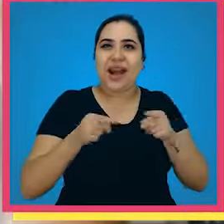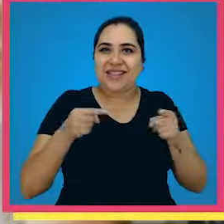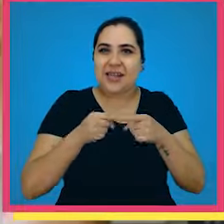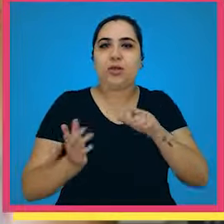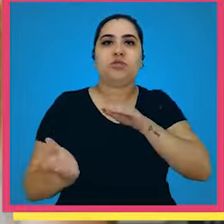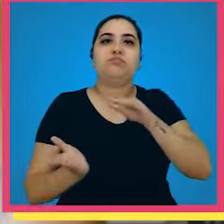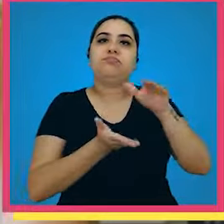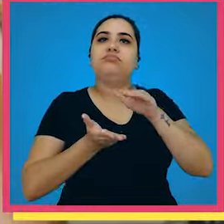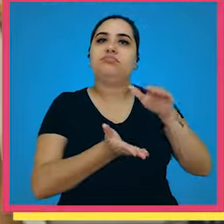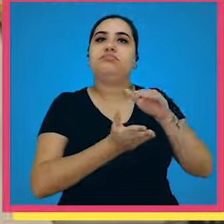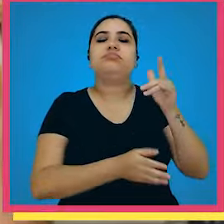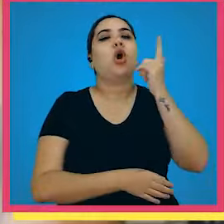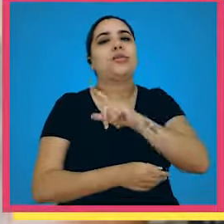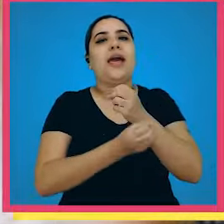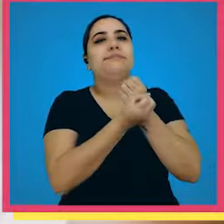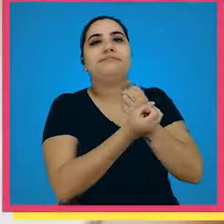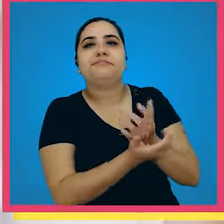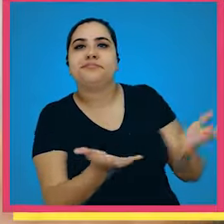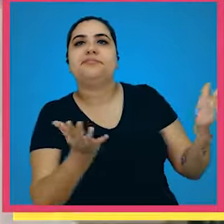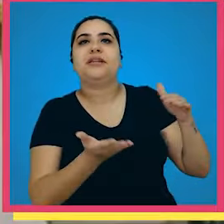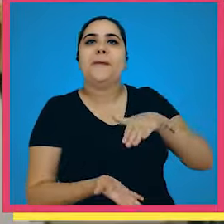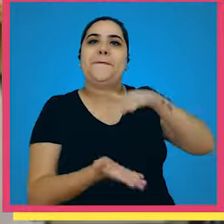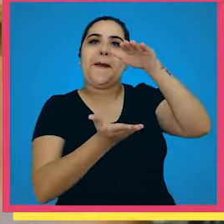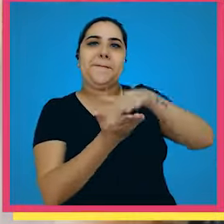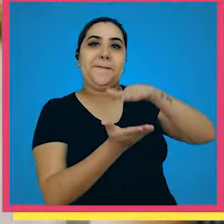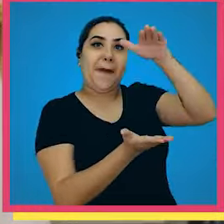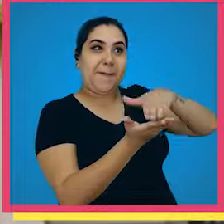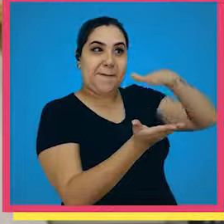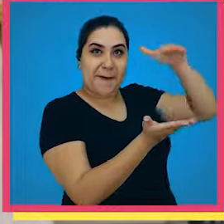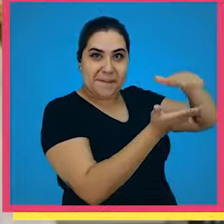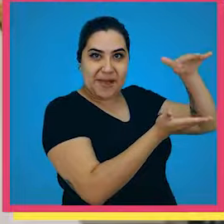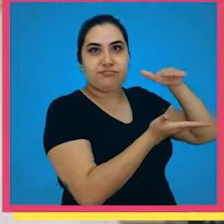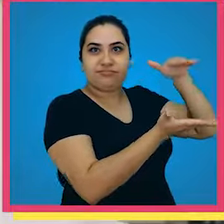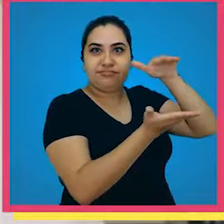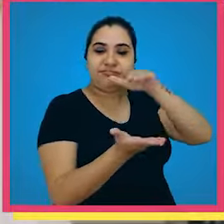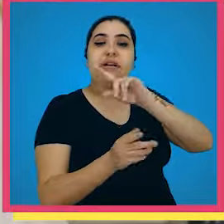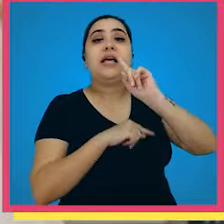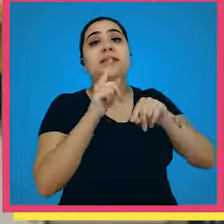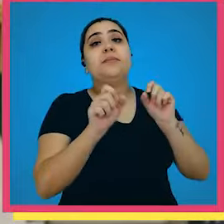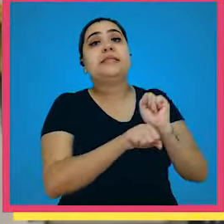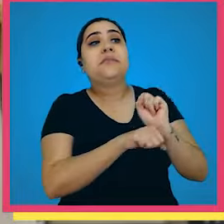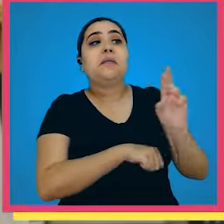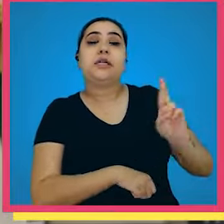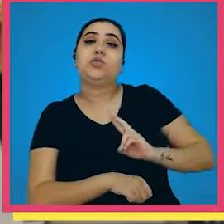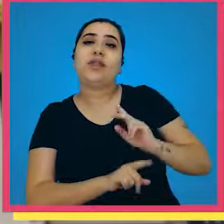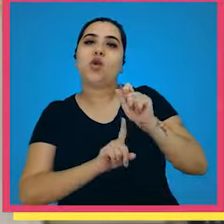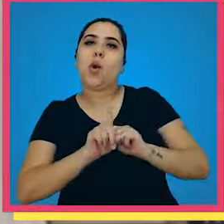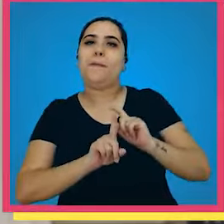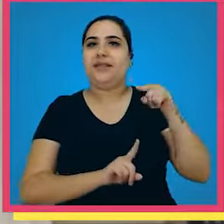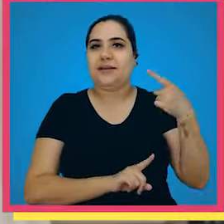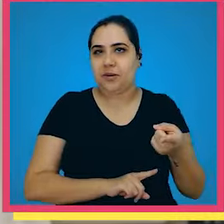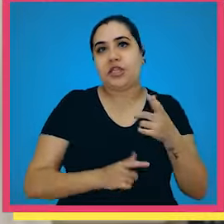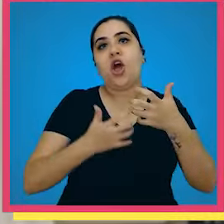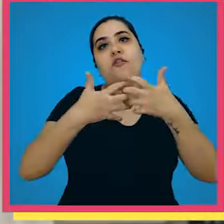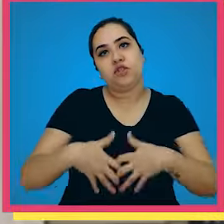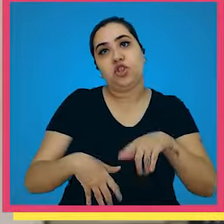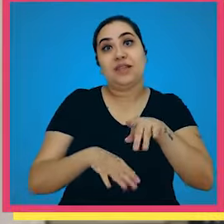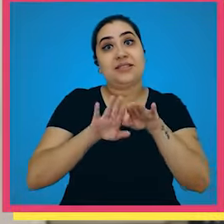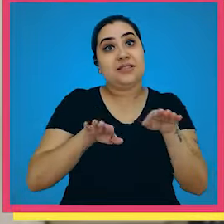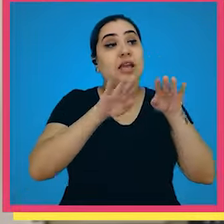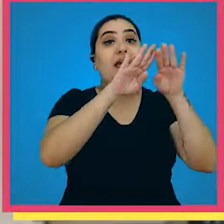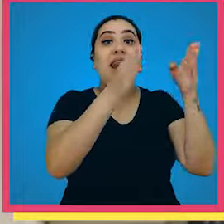todos os nossos lançamentos consigam ser distribuídos em pilhas altas, e depois a gente pega esse resultado. É assim que